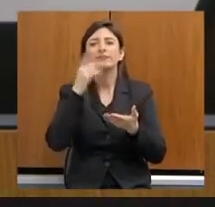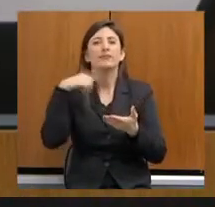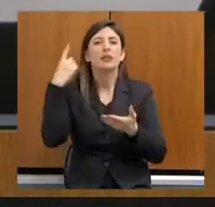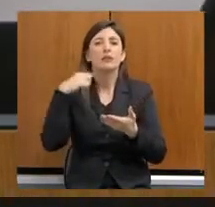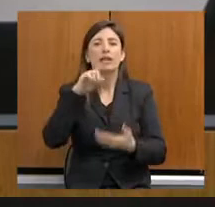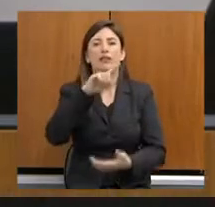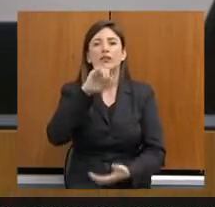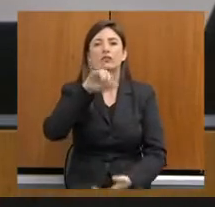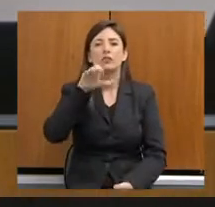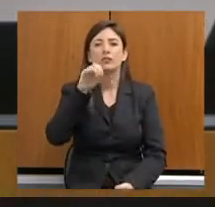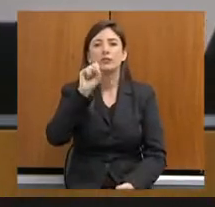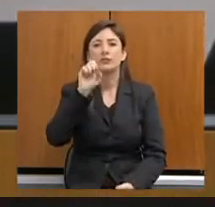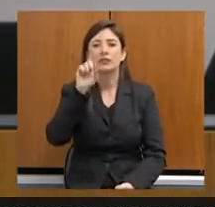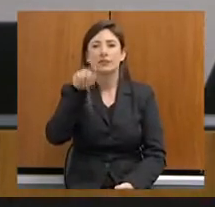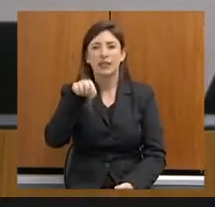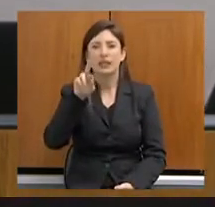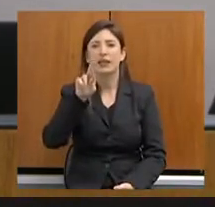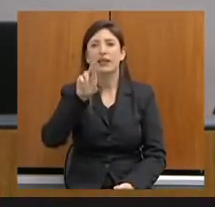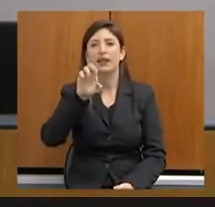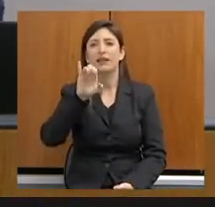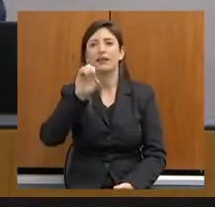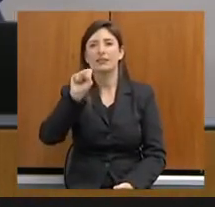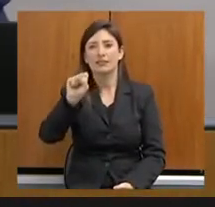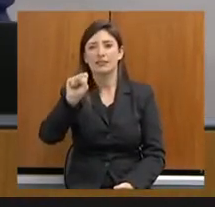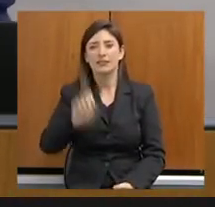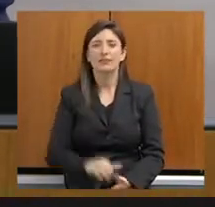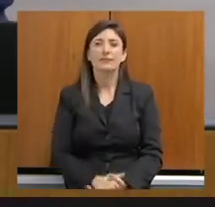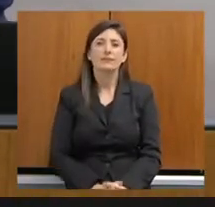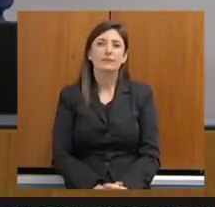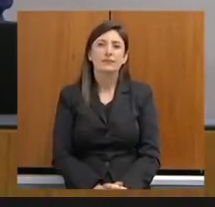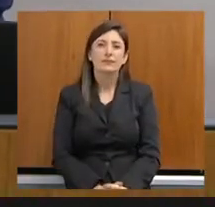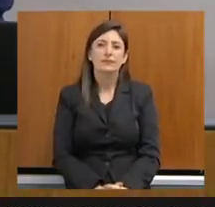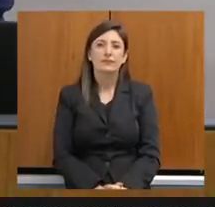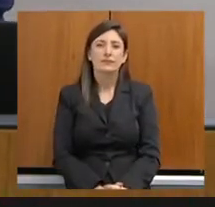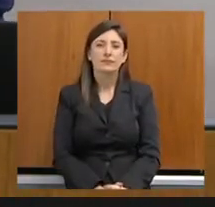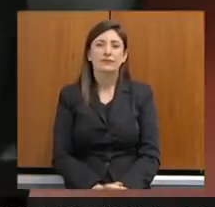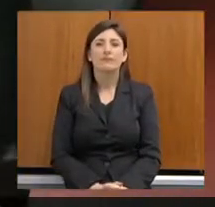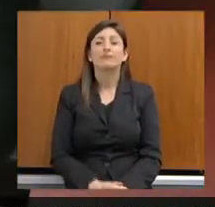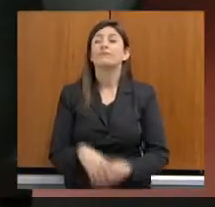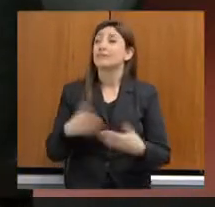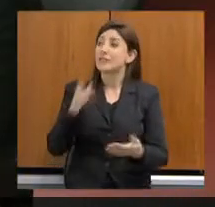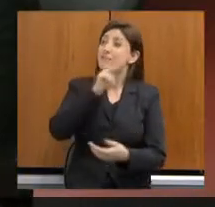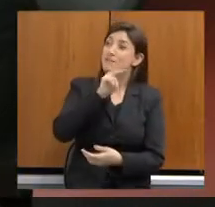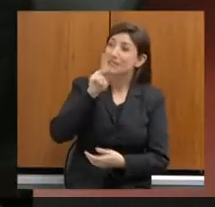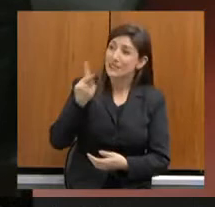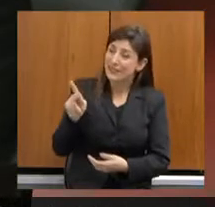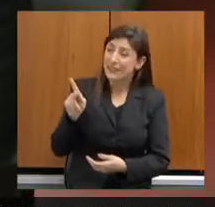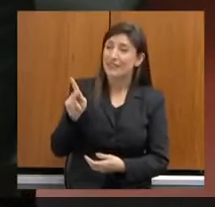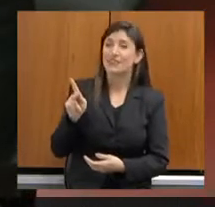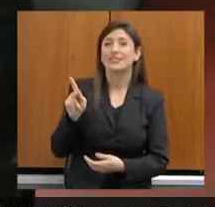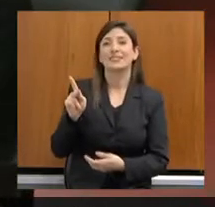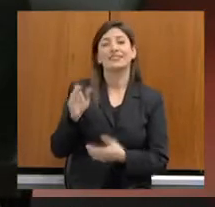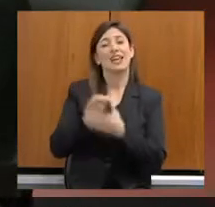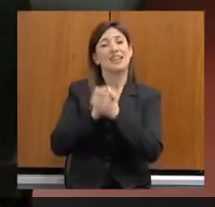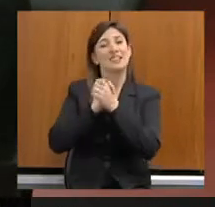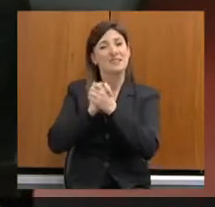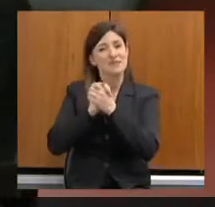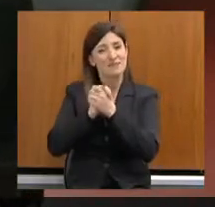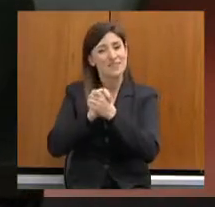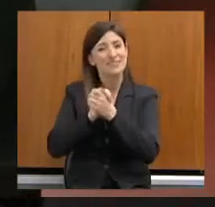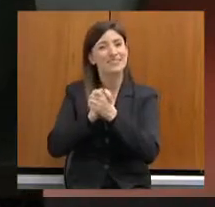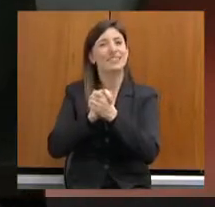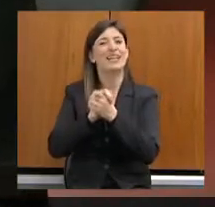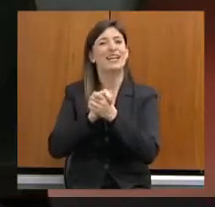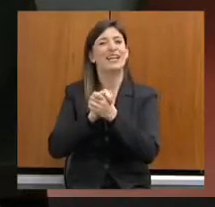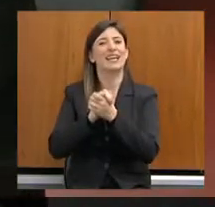Zé Reis on o seu presidente quero aqui parabenizar pela condução